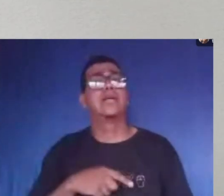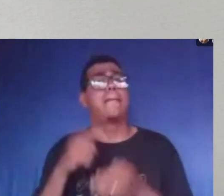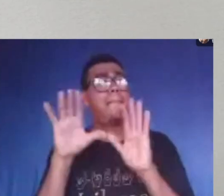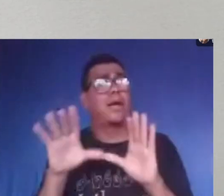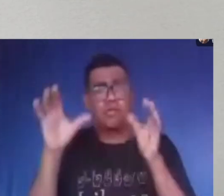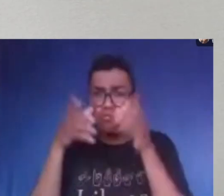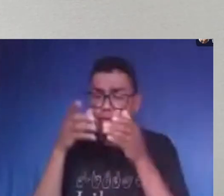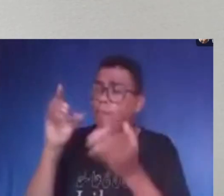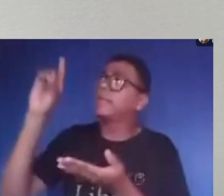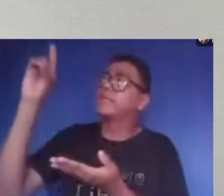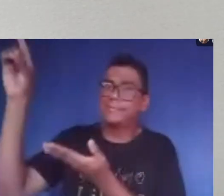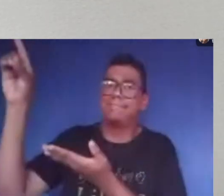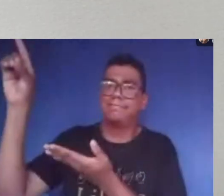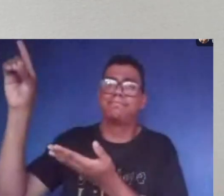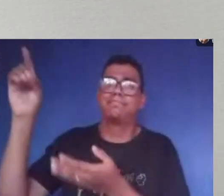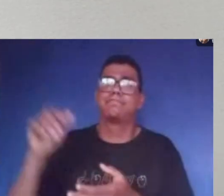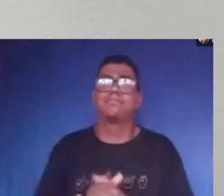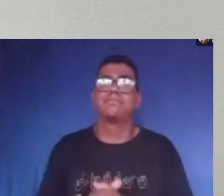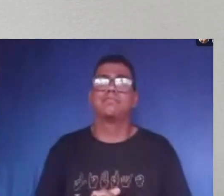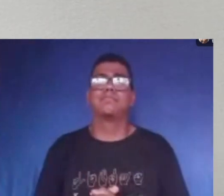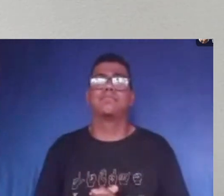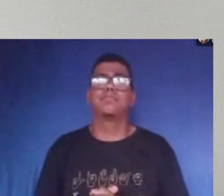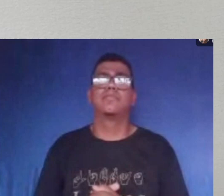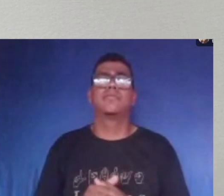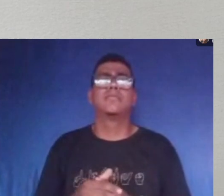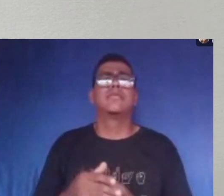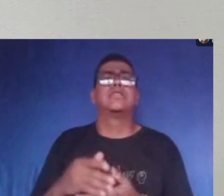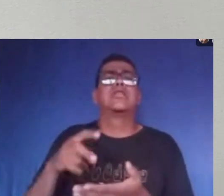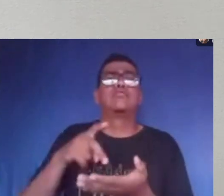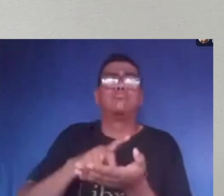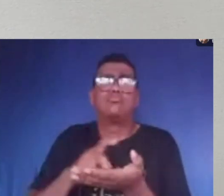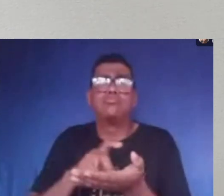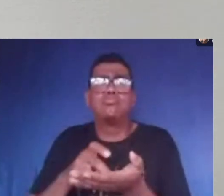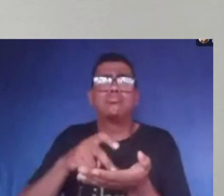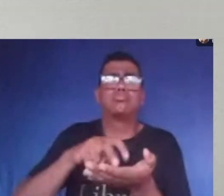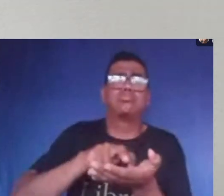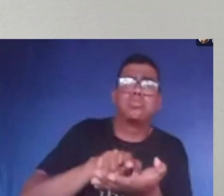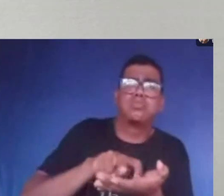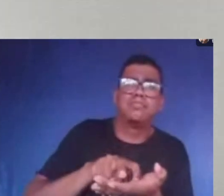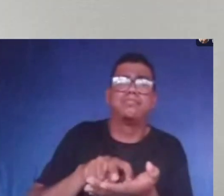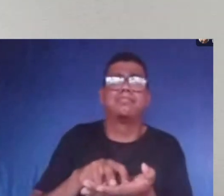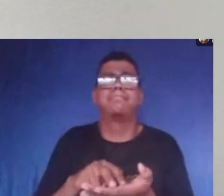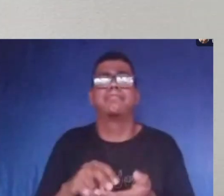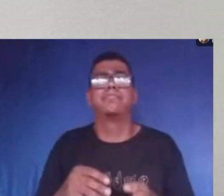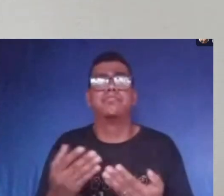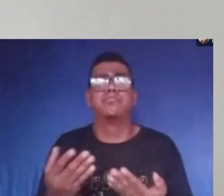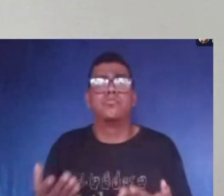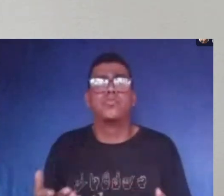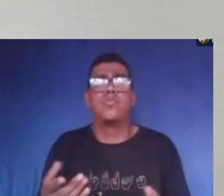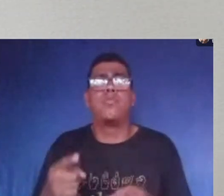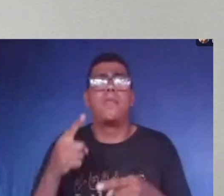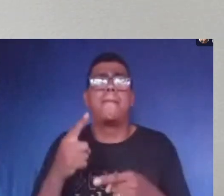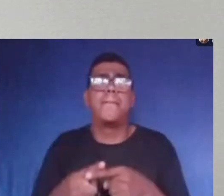muitas situações, né, de pessoas que dizem: poxa, eu tinha tantos planos para esse ano, eu tinha tantos planos para a minha vida. E vários desses planos foram de